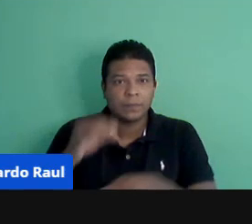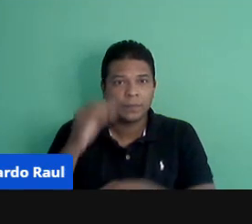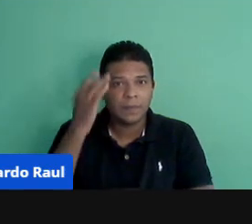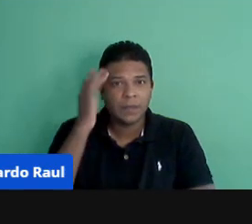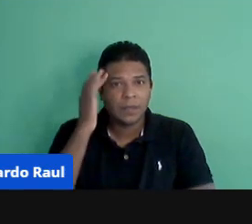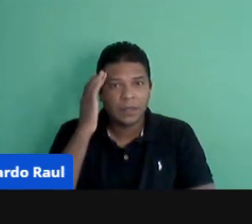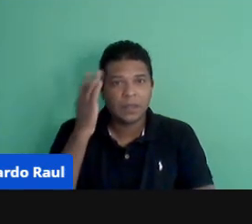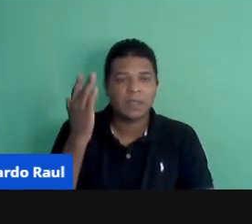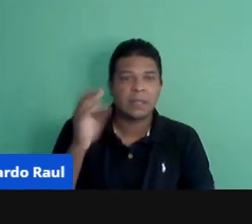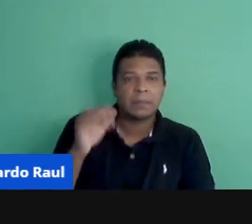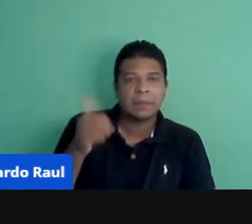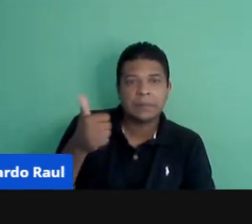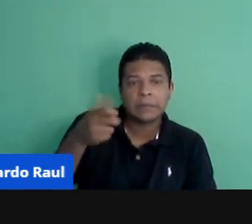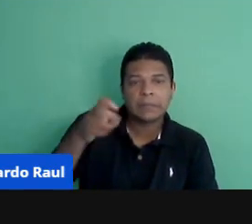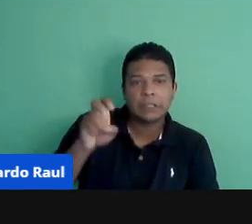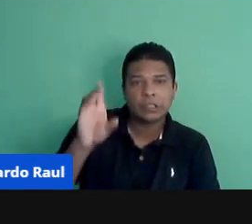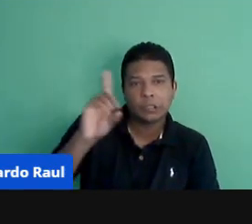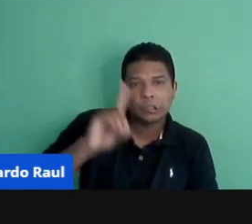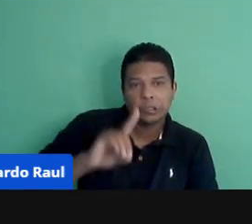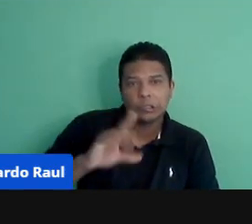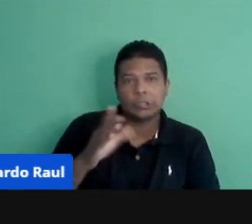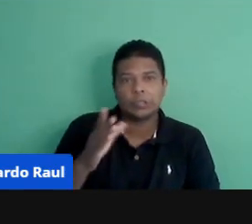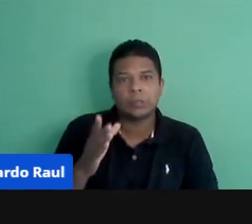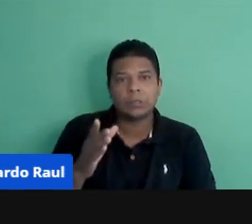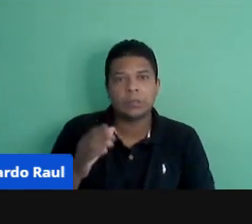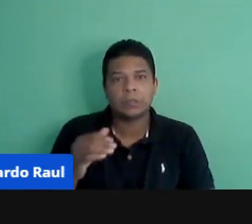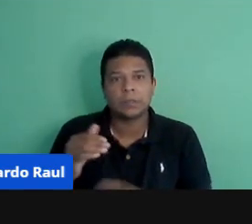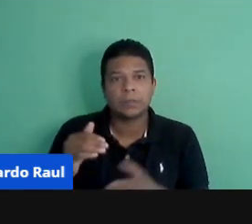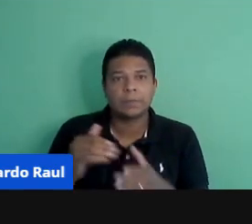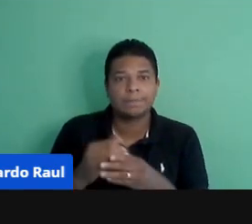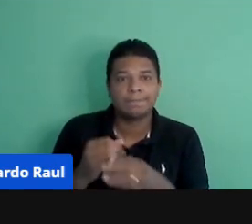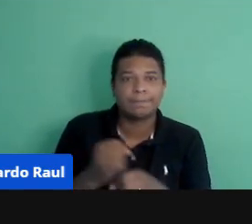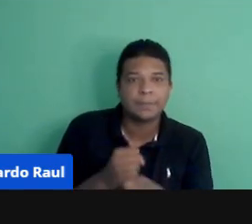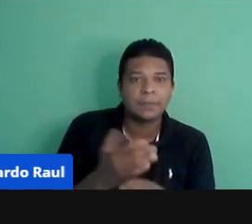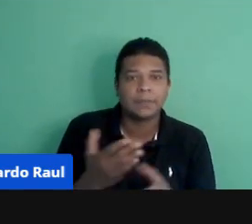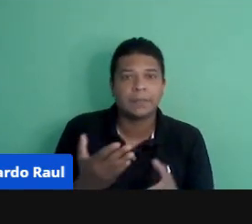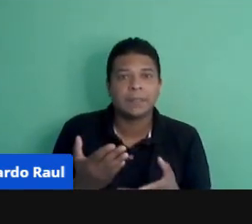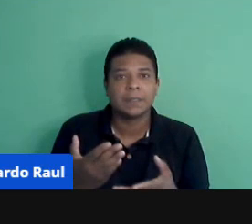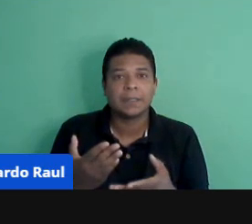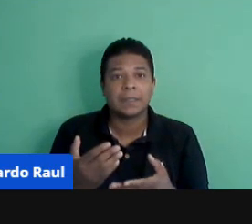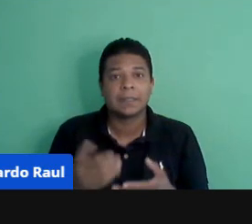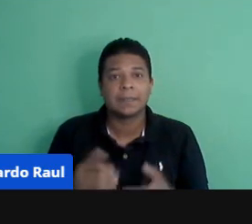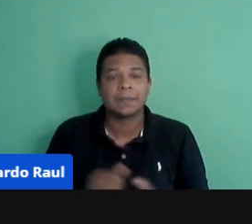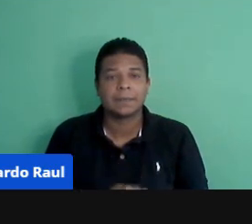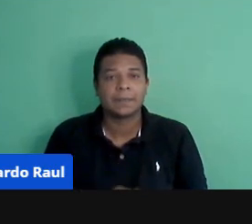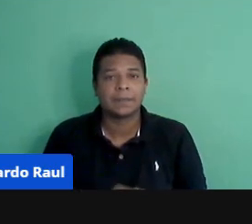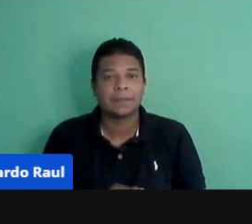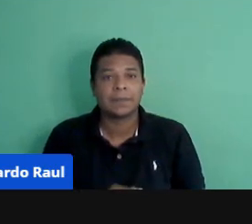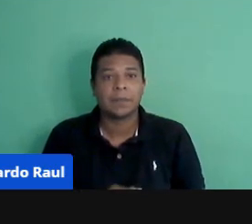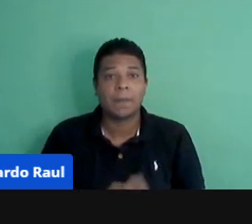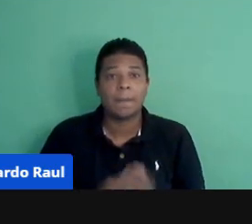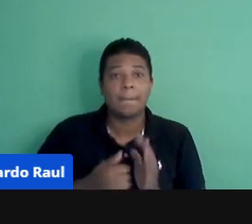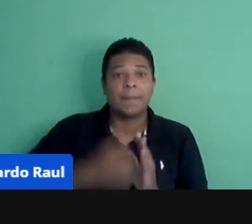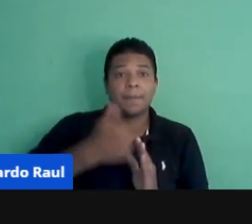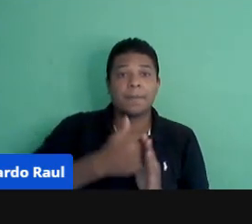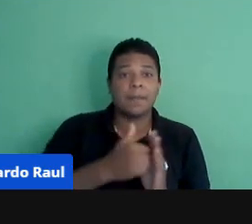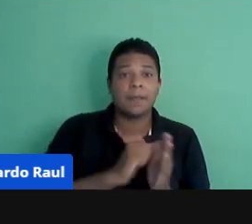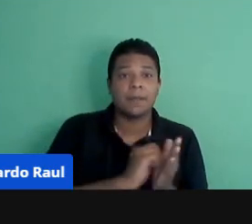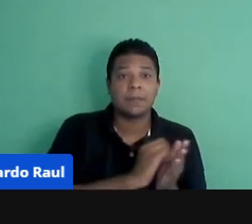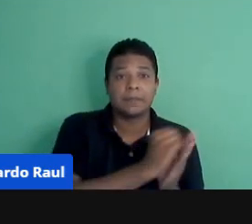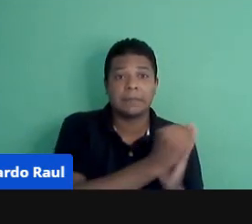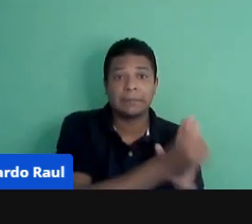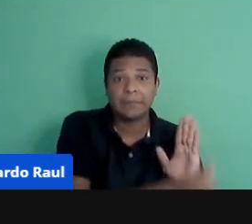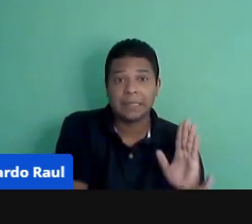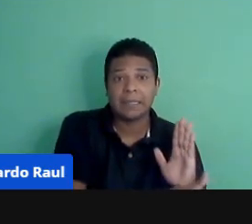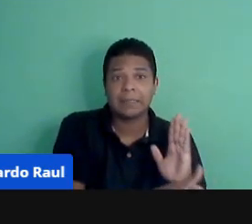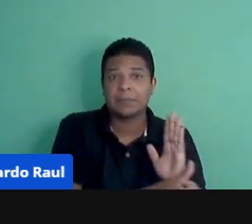15 dias, depois até o final do primeiro bimestre, depois vai até o primeiro semestre, daqui a pouco não vai